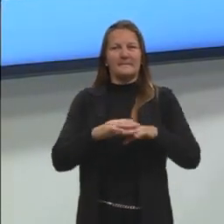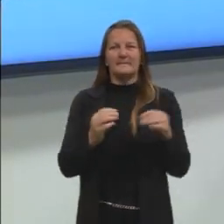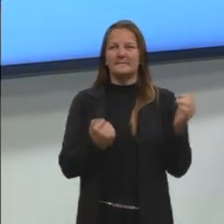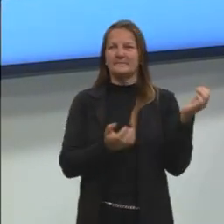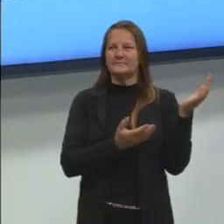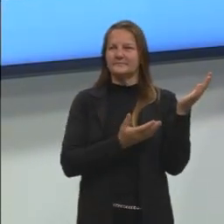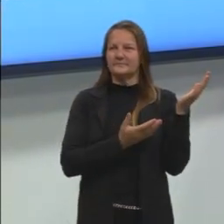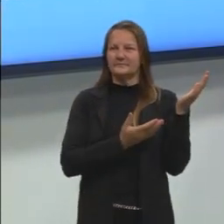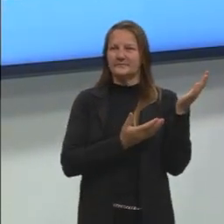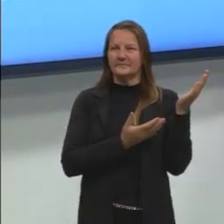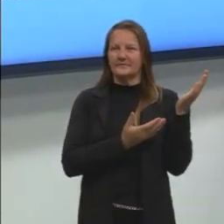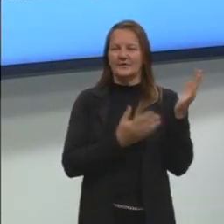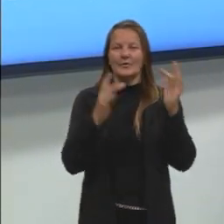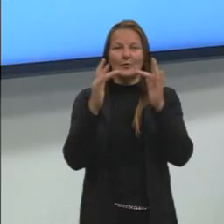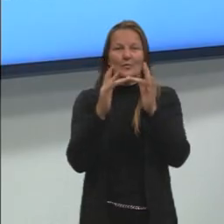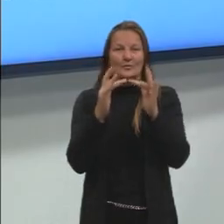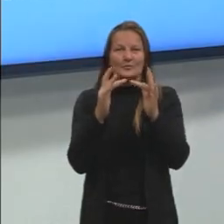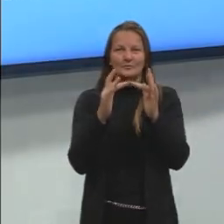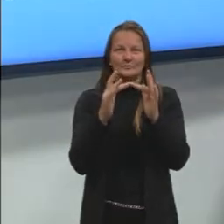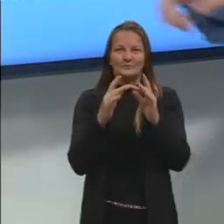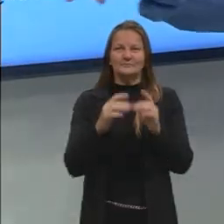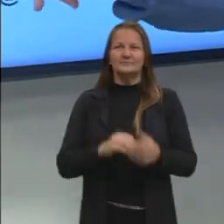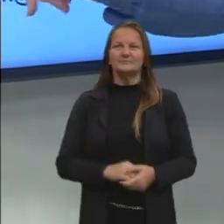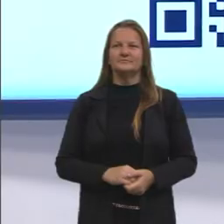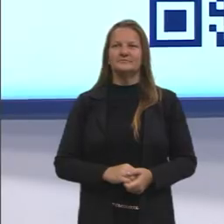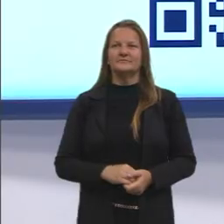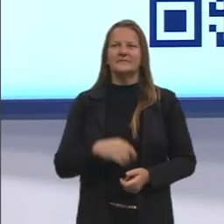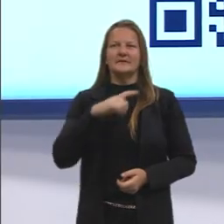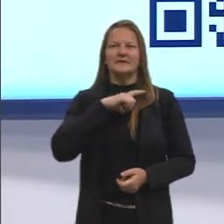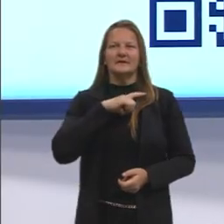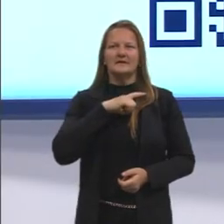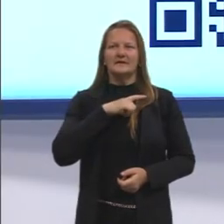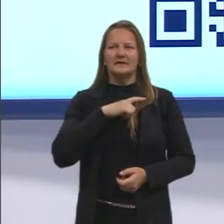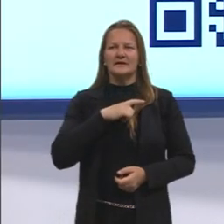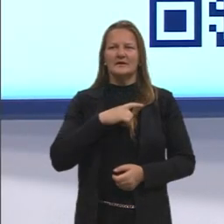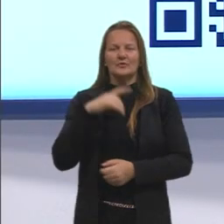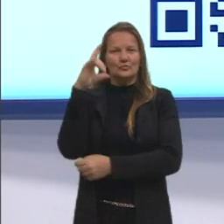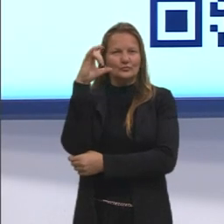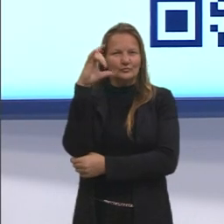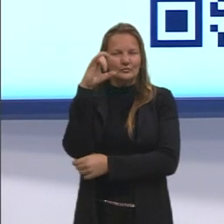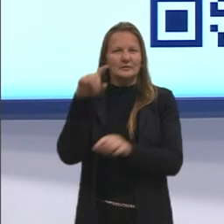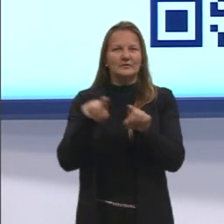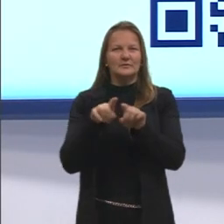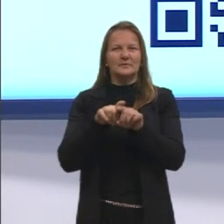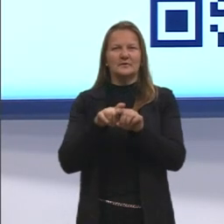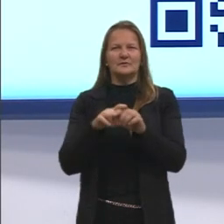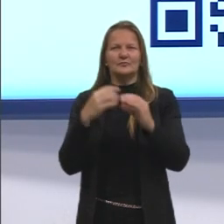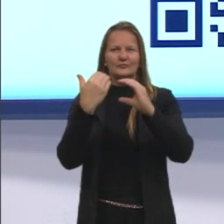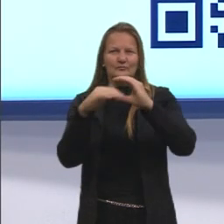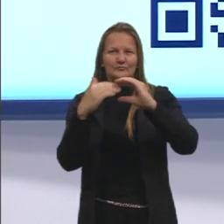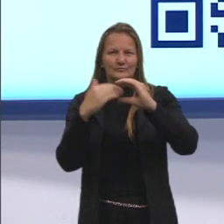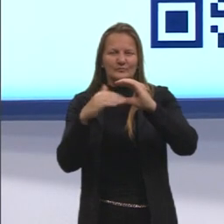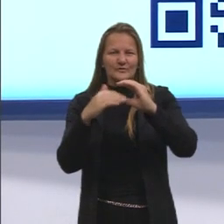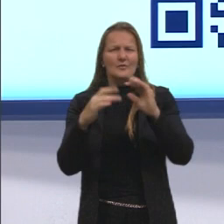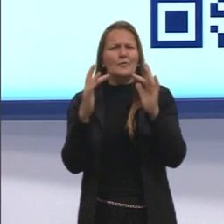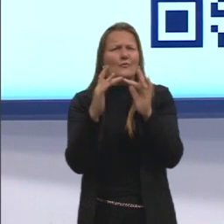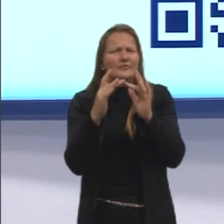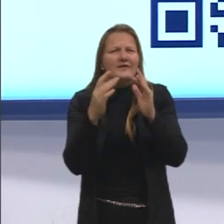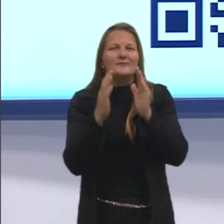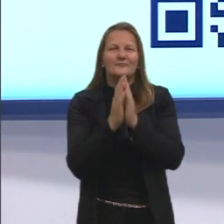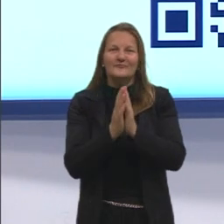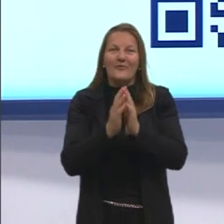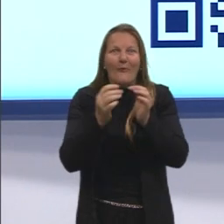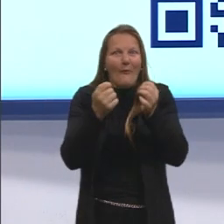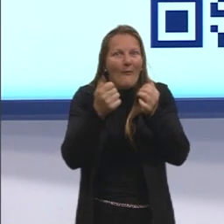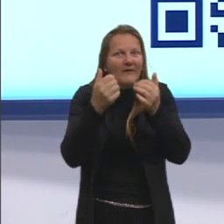eu deixo para vocês os contatos então tem o meu Instagram e também o e-mail entre em contato gente tá acabando